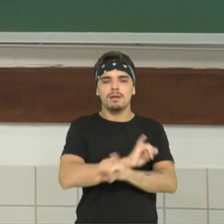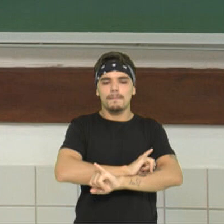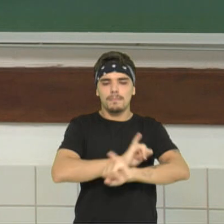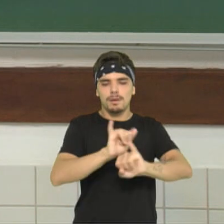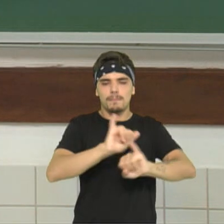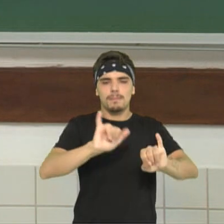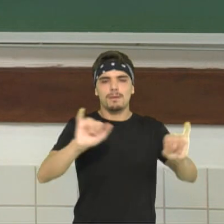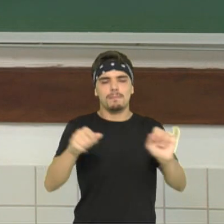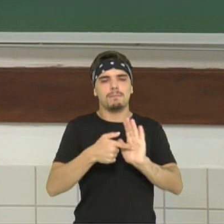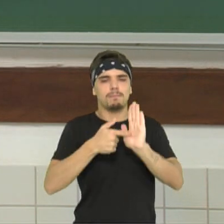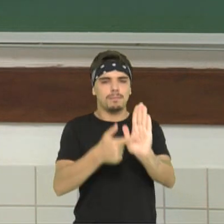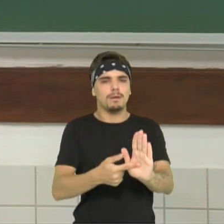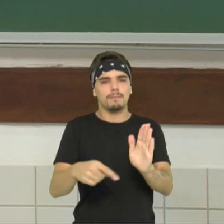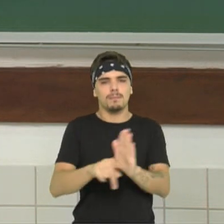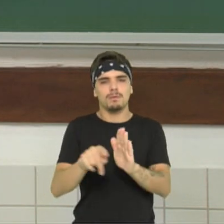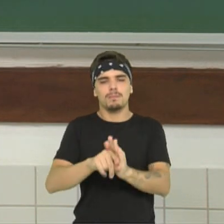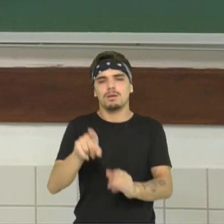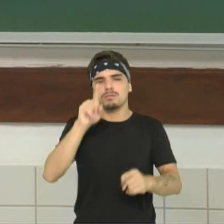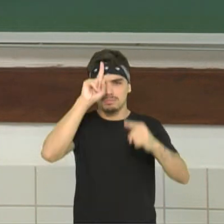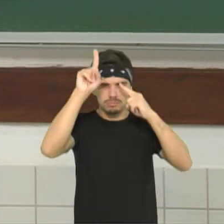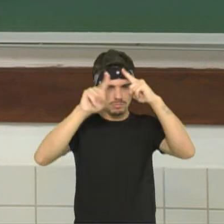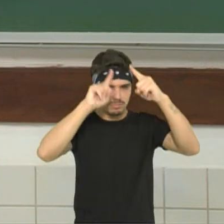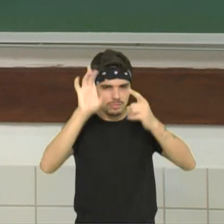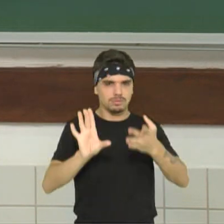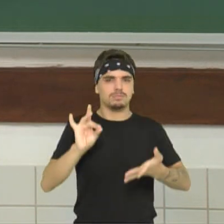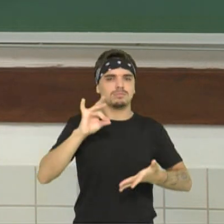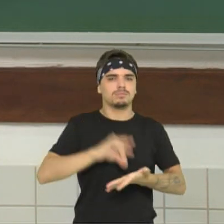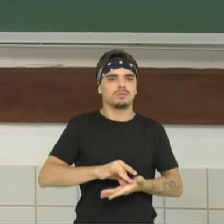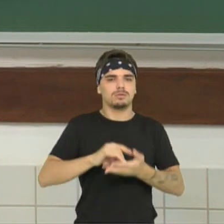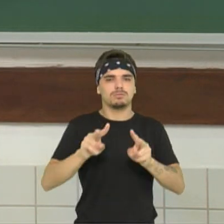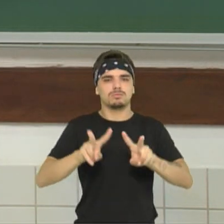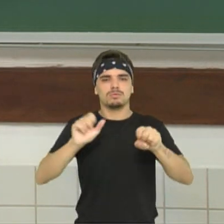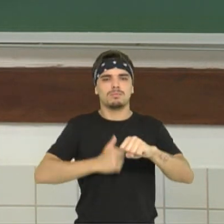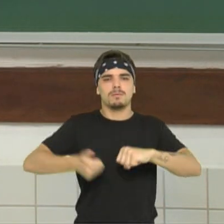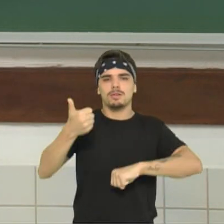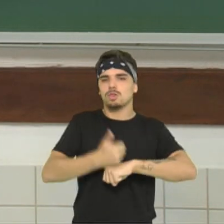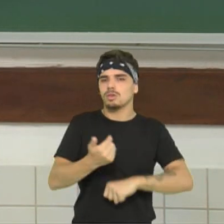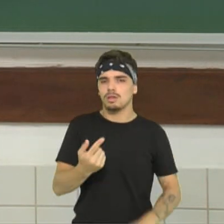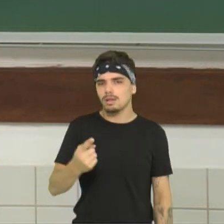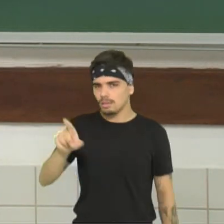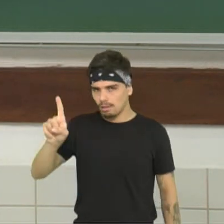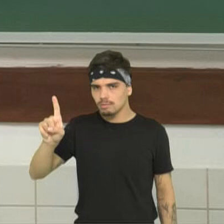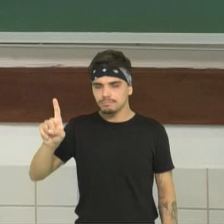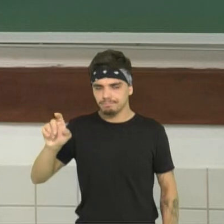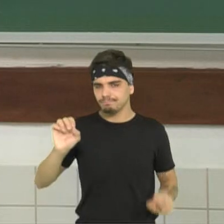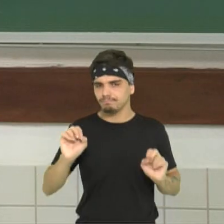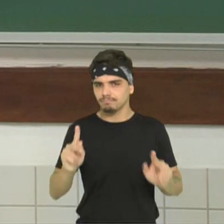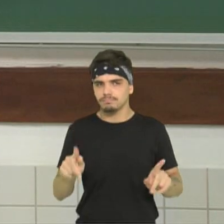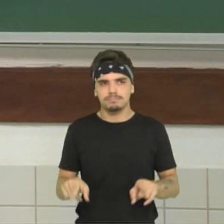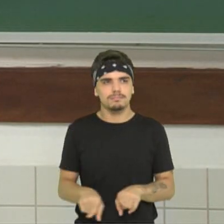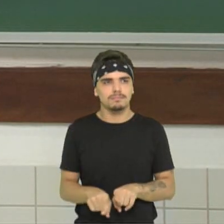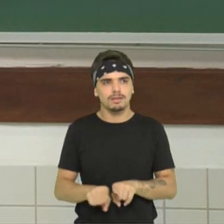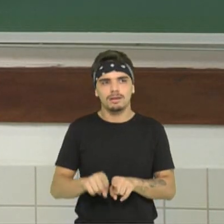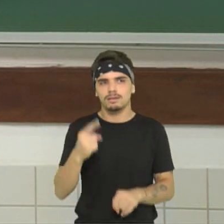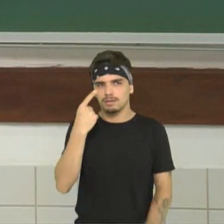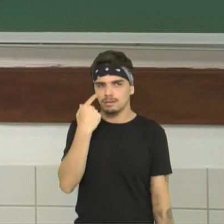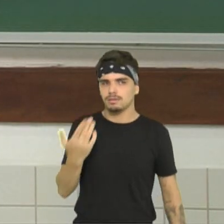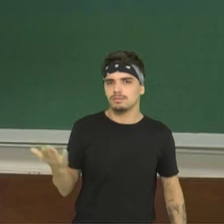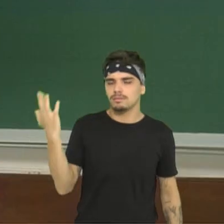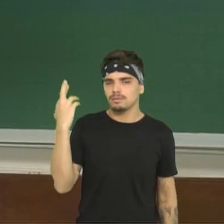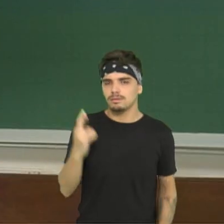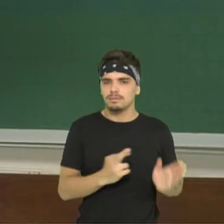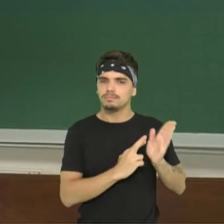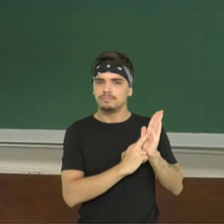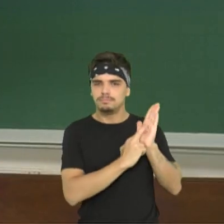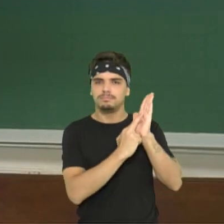como afirmando a ideologia oficial, a ideologia totalitária, certo? E fica aqui, então,